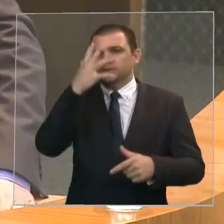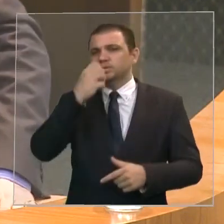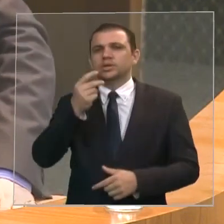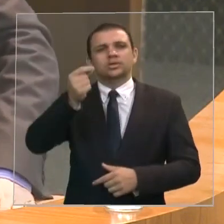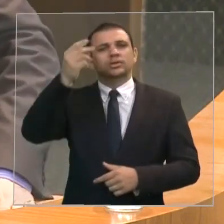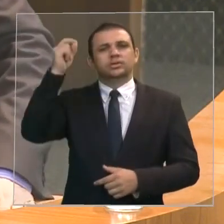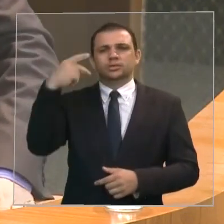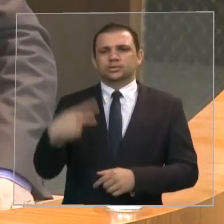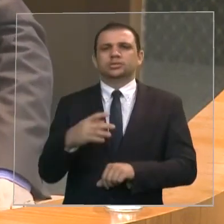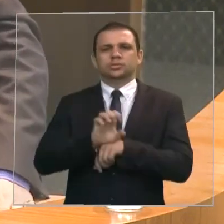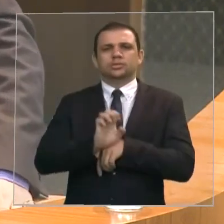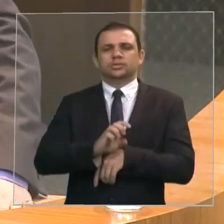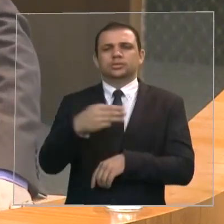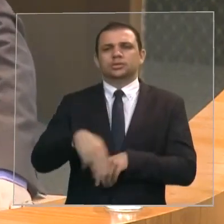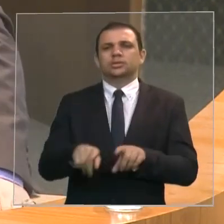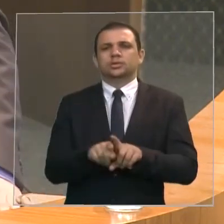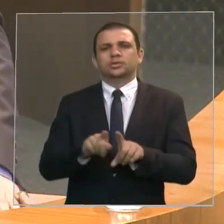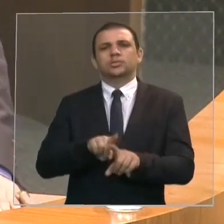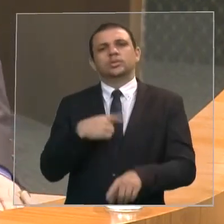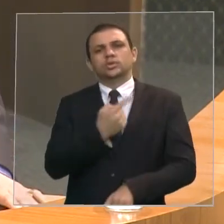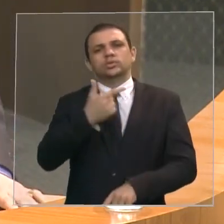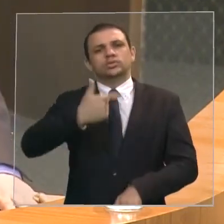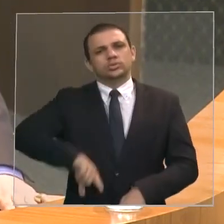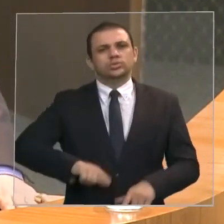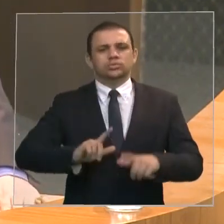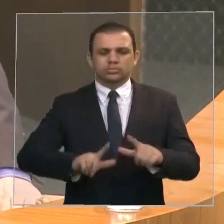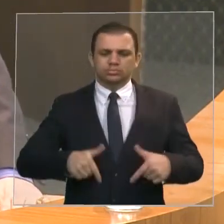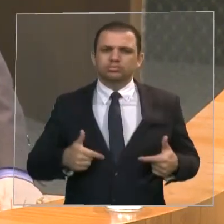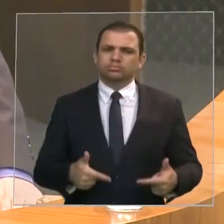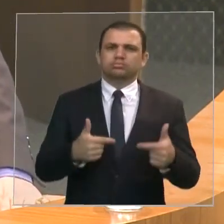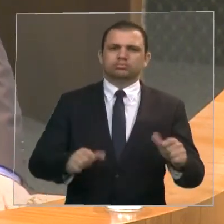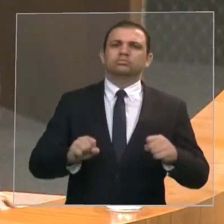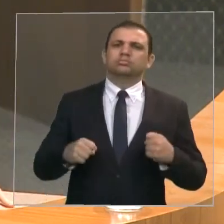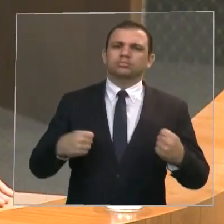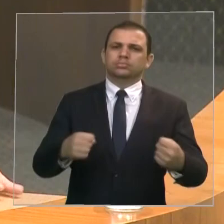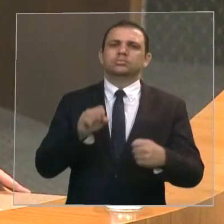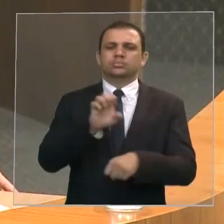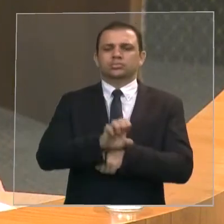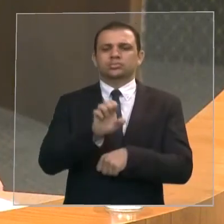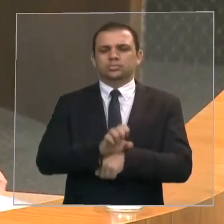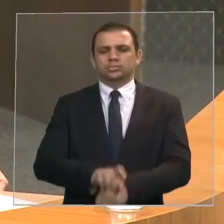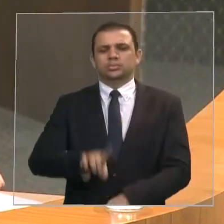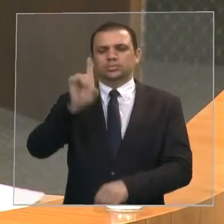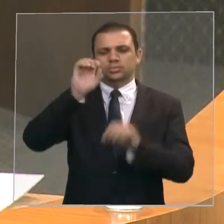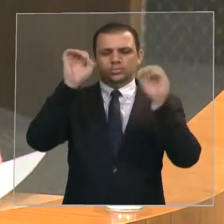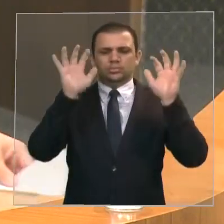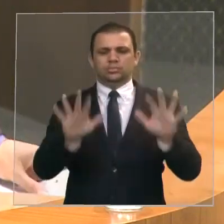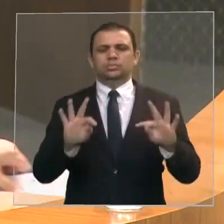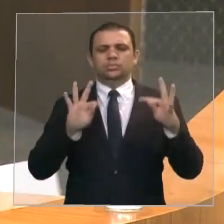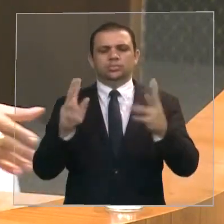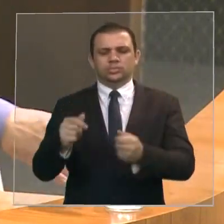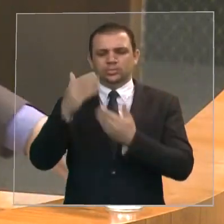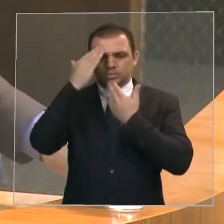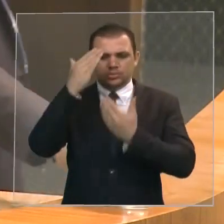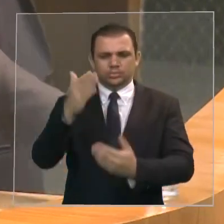Maranhão. E, mais uma vez, estamos encampando uma luta em defesa do nosso estado. Que Deus possa estar abençoando a todos. Muito obrigado.